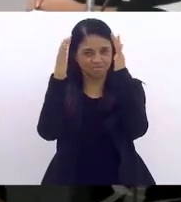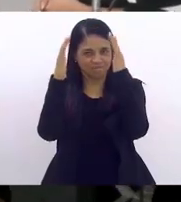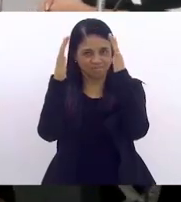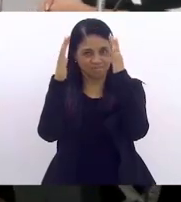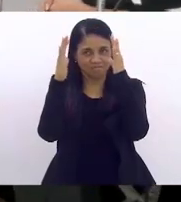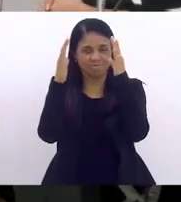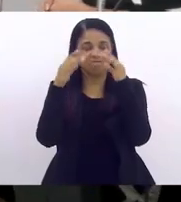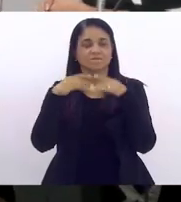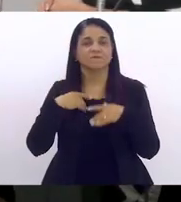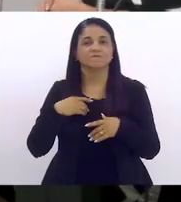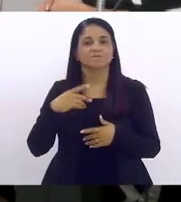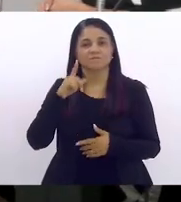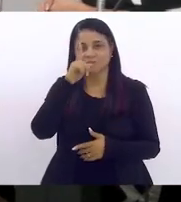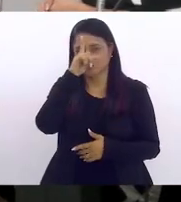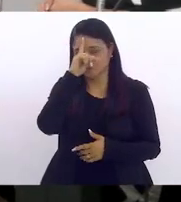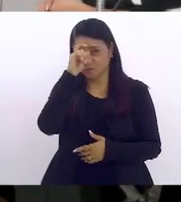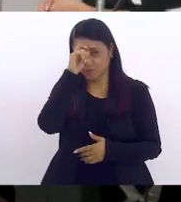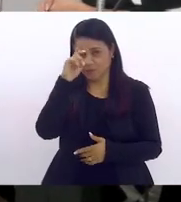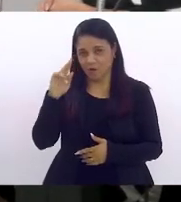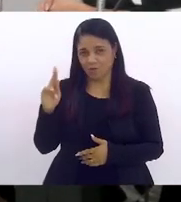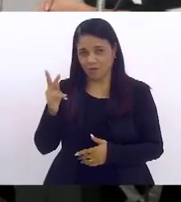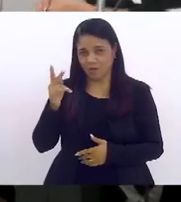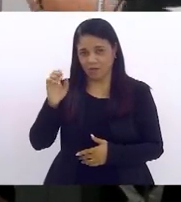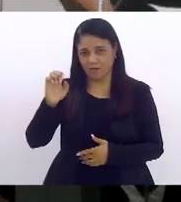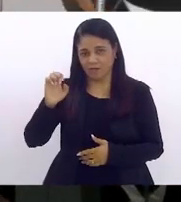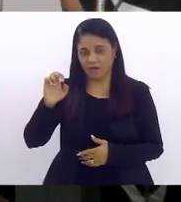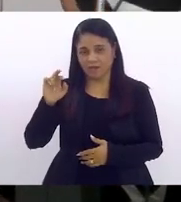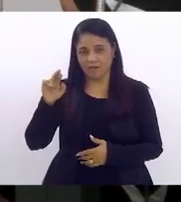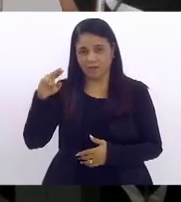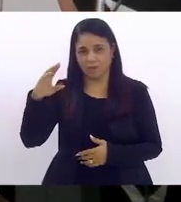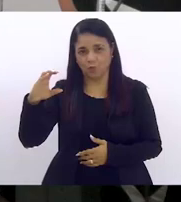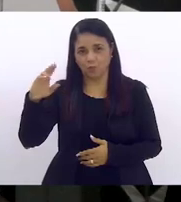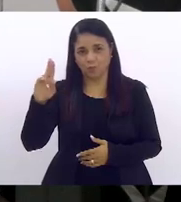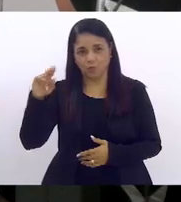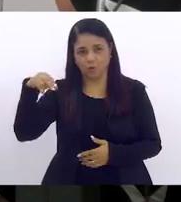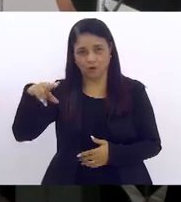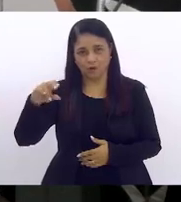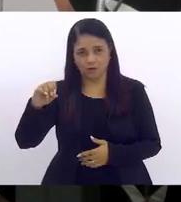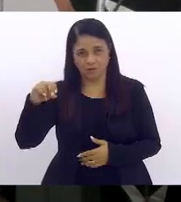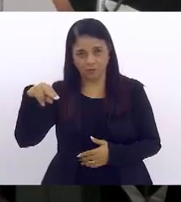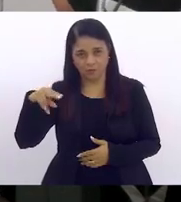da maternidade Herculano Pinheiro. Parabéns.